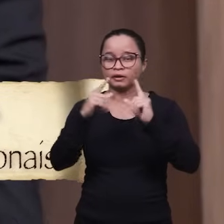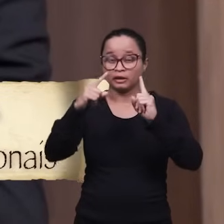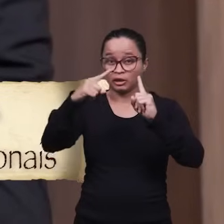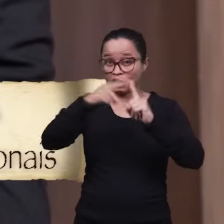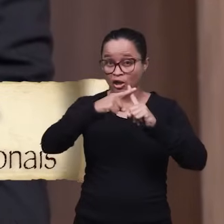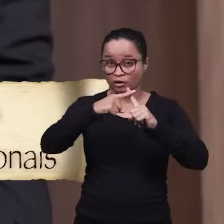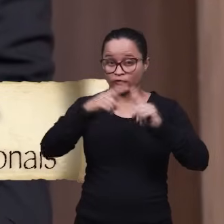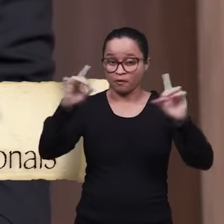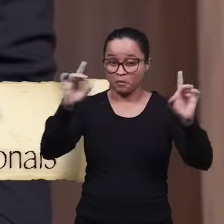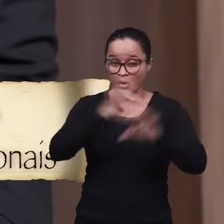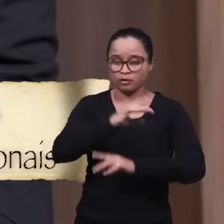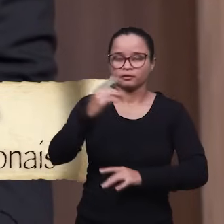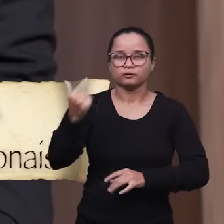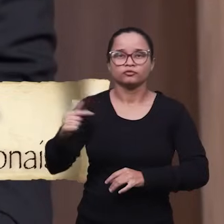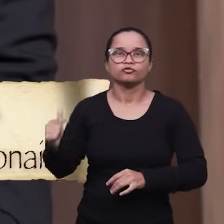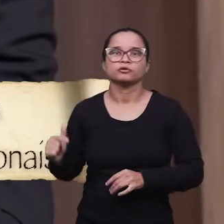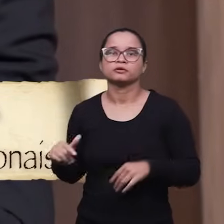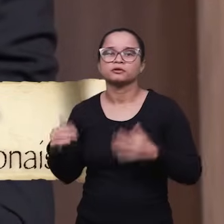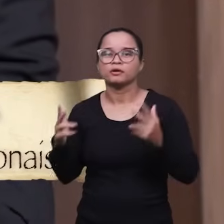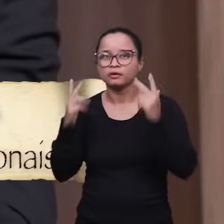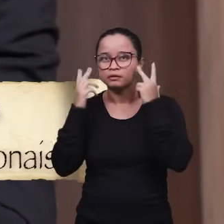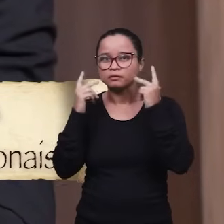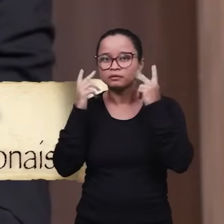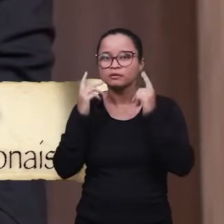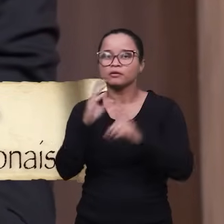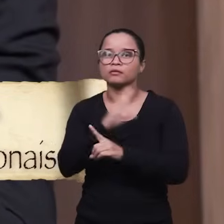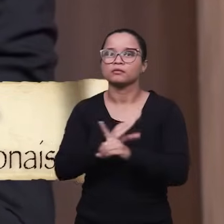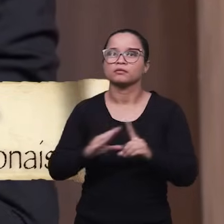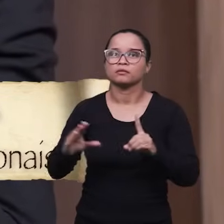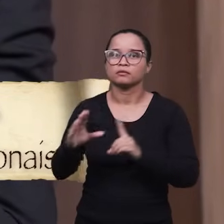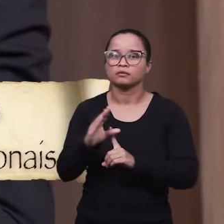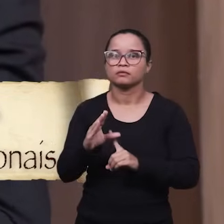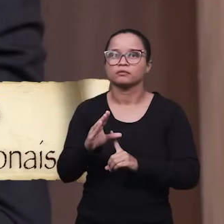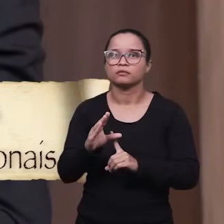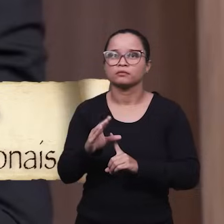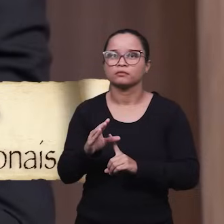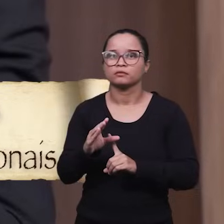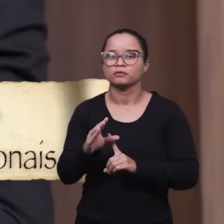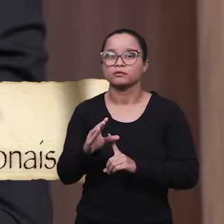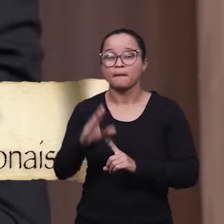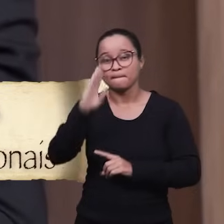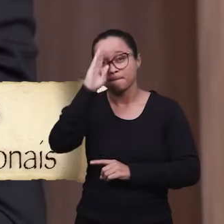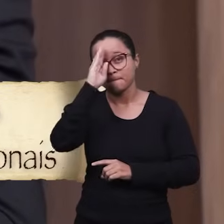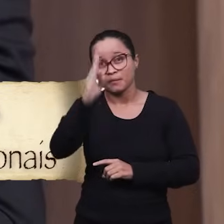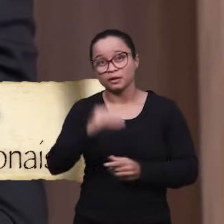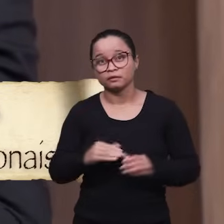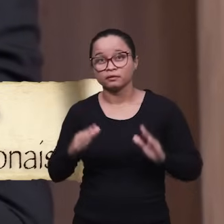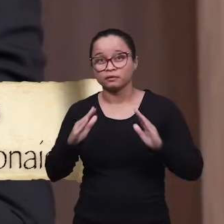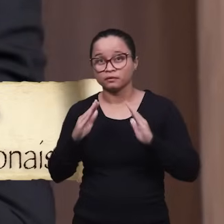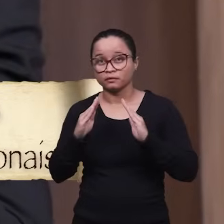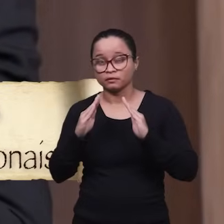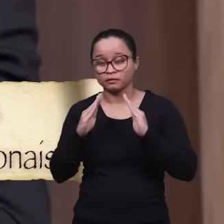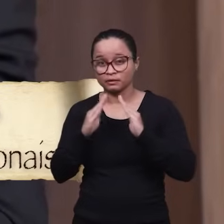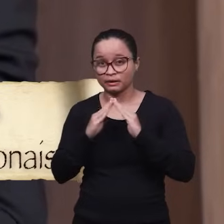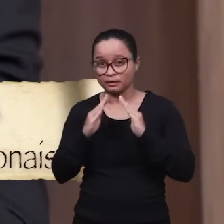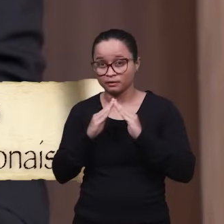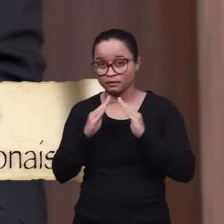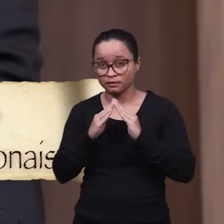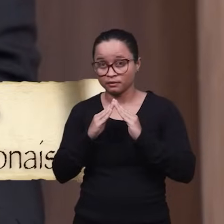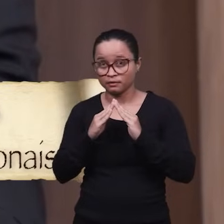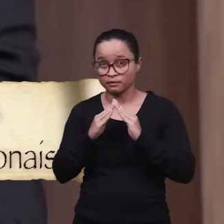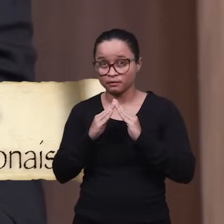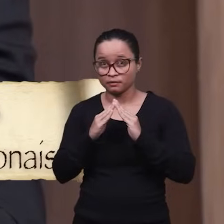então era comum que os cultos fossem realizados, principalmente nas casas de pessoas que tinham